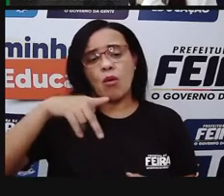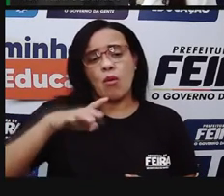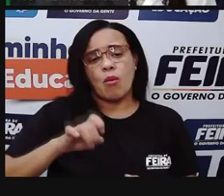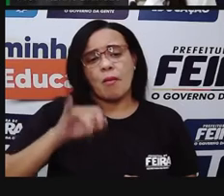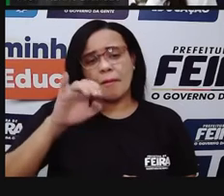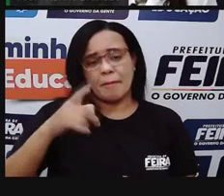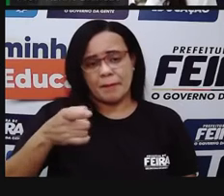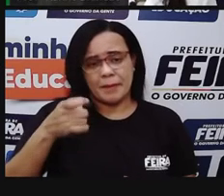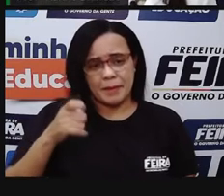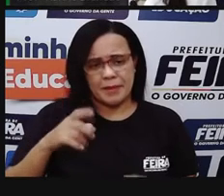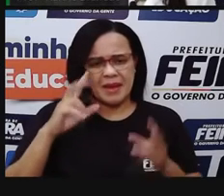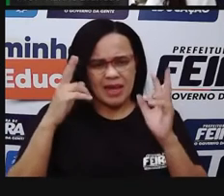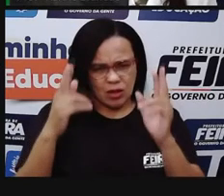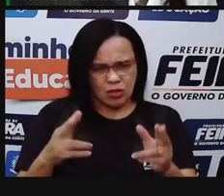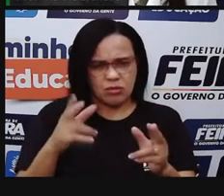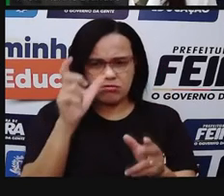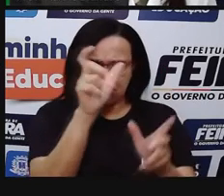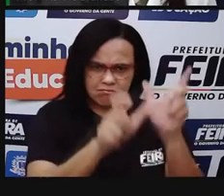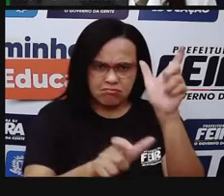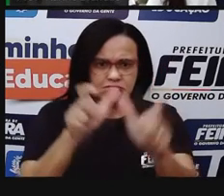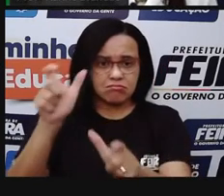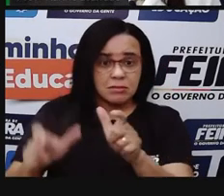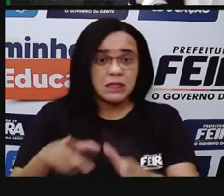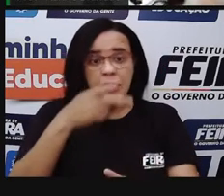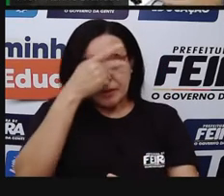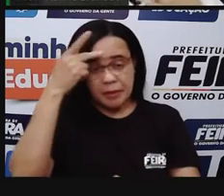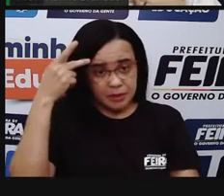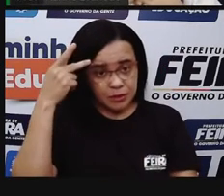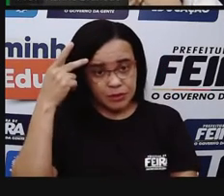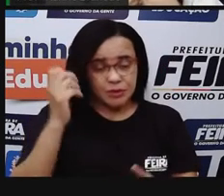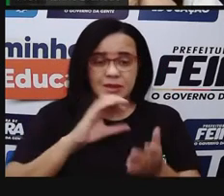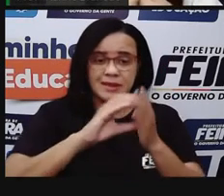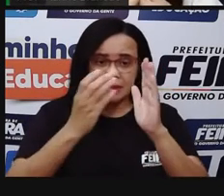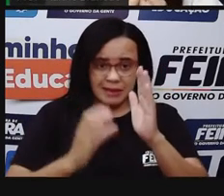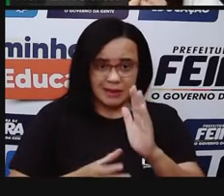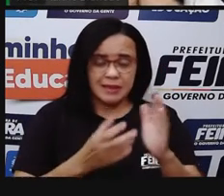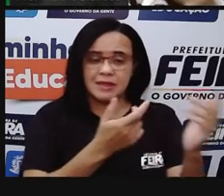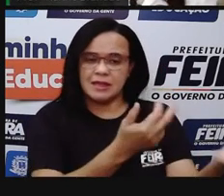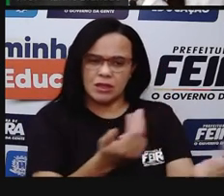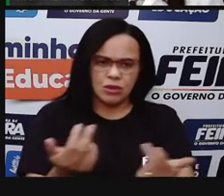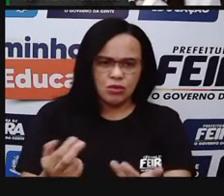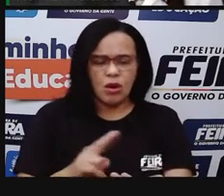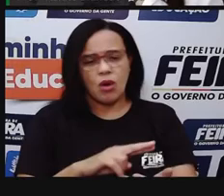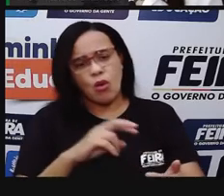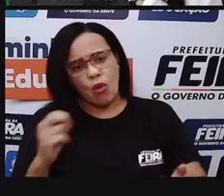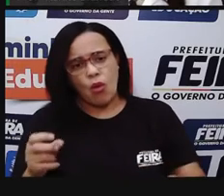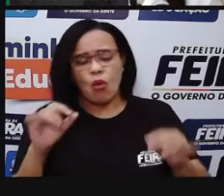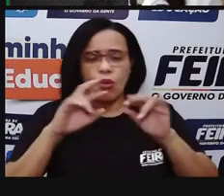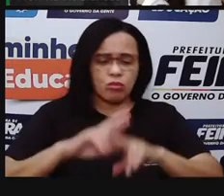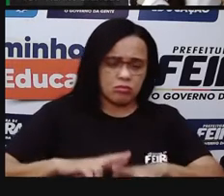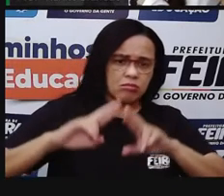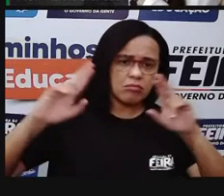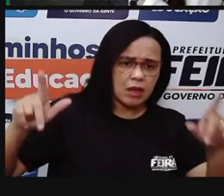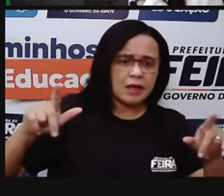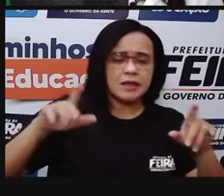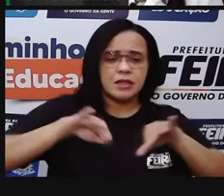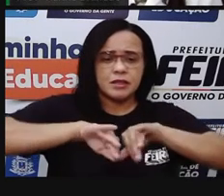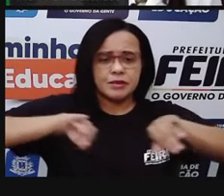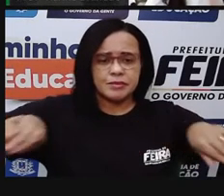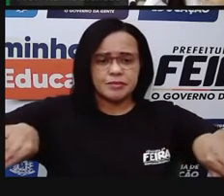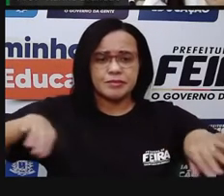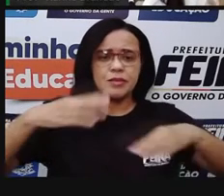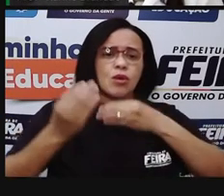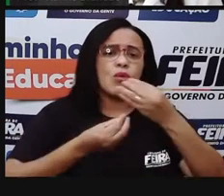será que quais são as características que são semelhantes e quais são as características que nos separam, né? Separam nós